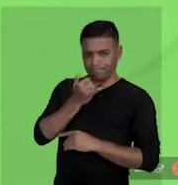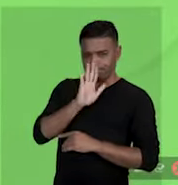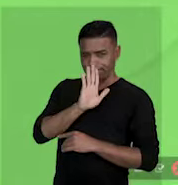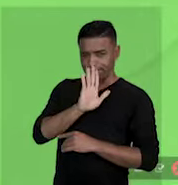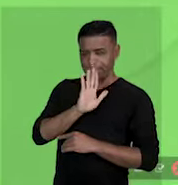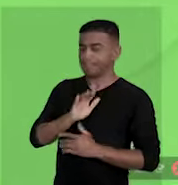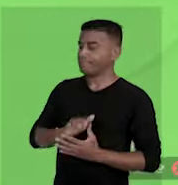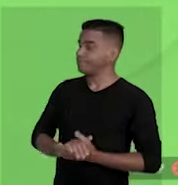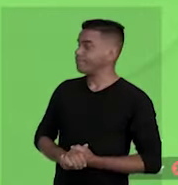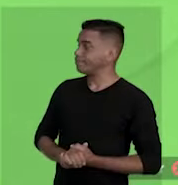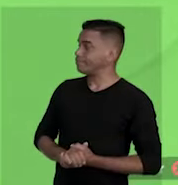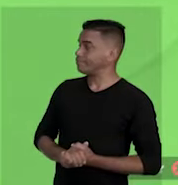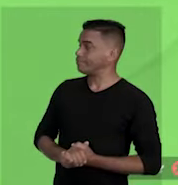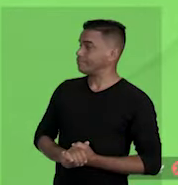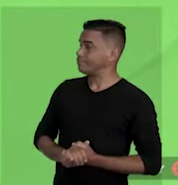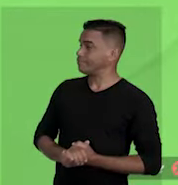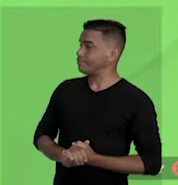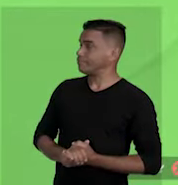só aumentar.